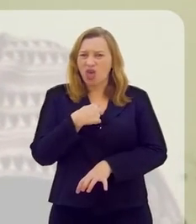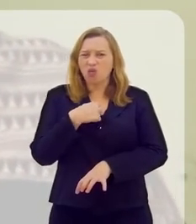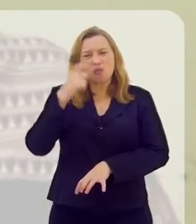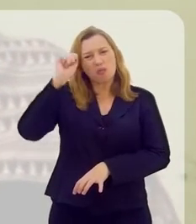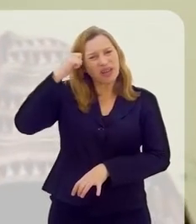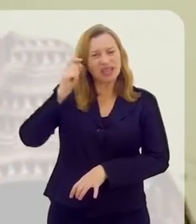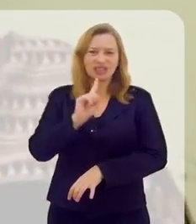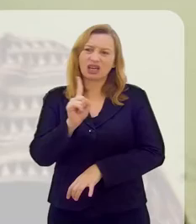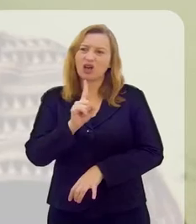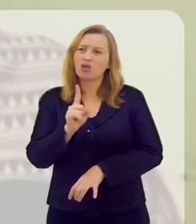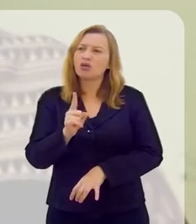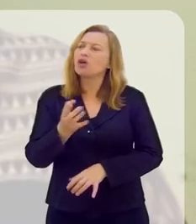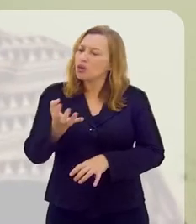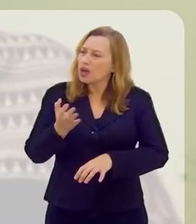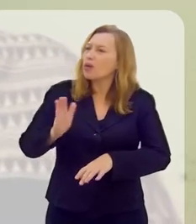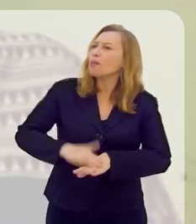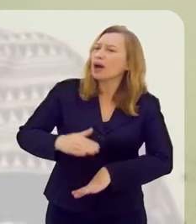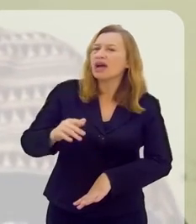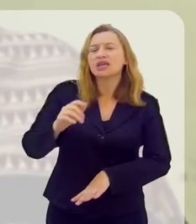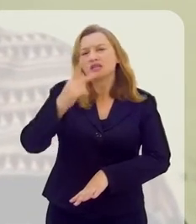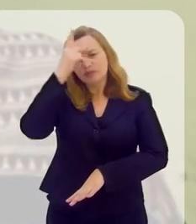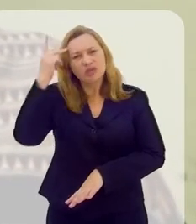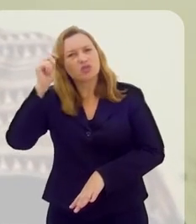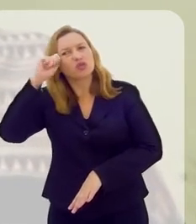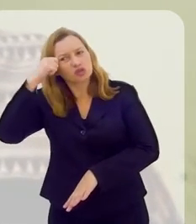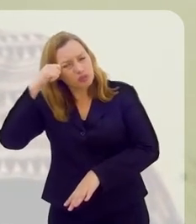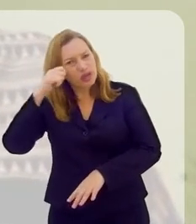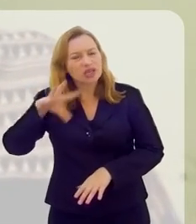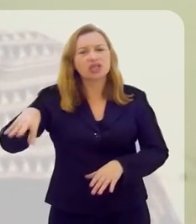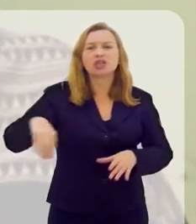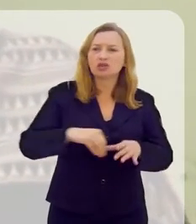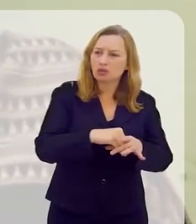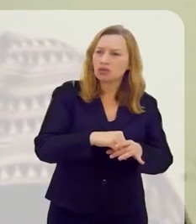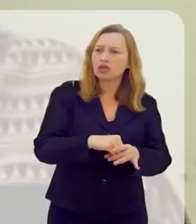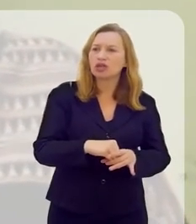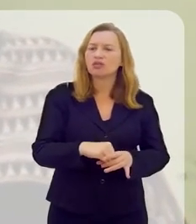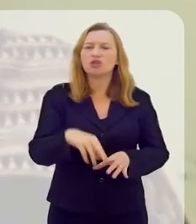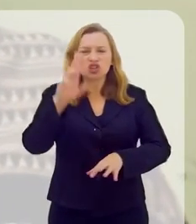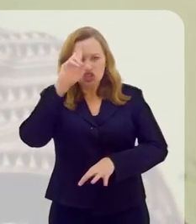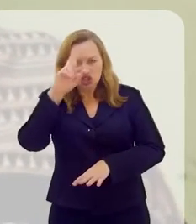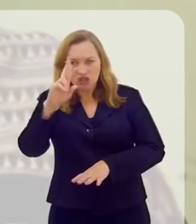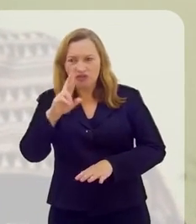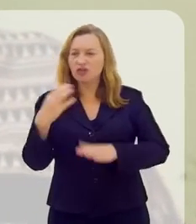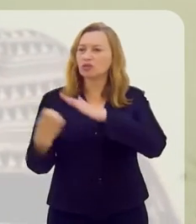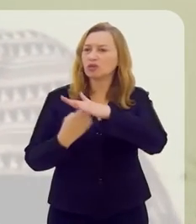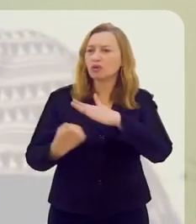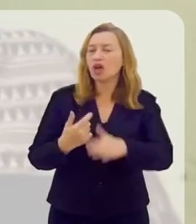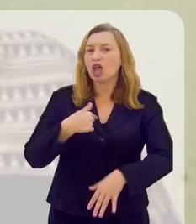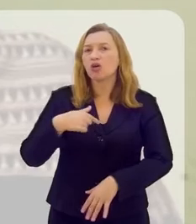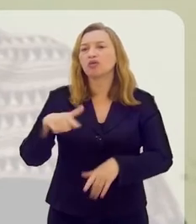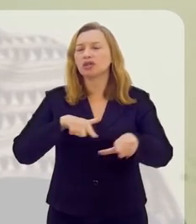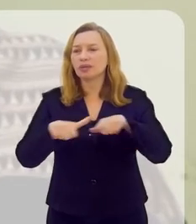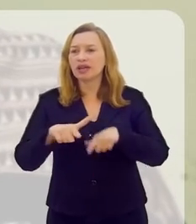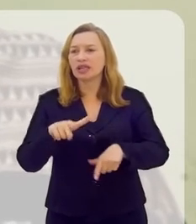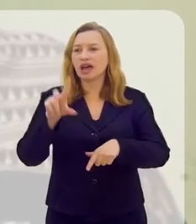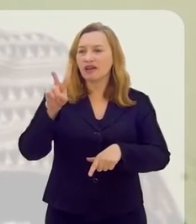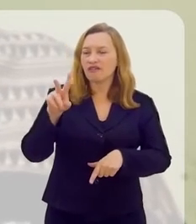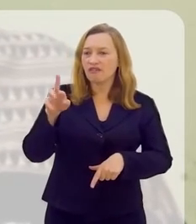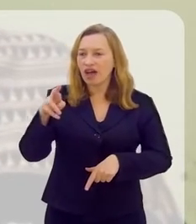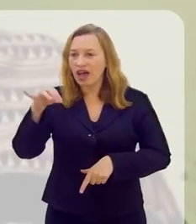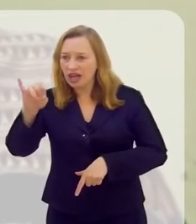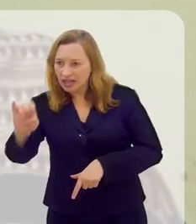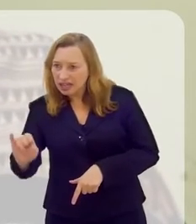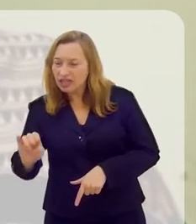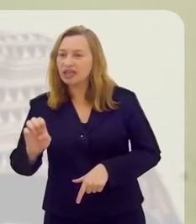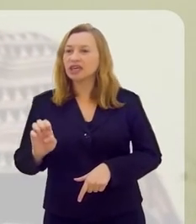única. Eu não quero ser a preta única em função de chefia numa grande empresa. Eu trabalhei na Varig, eu era uma